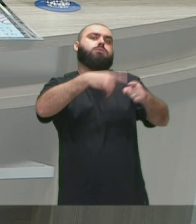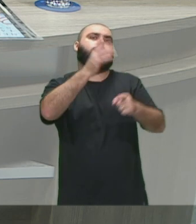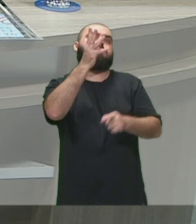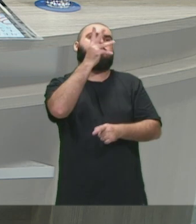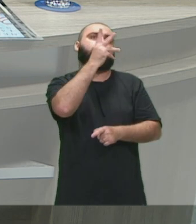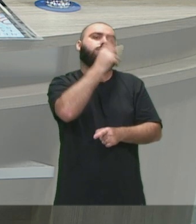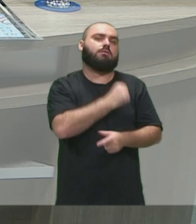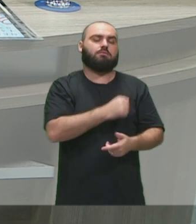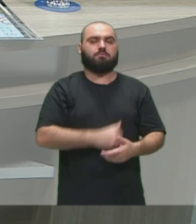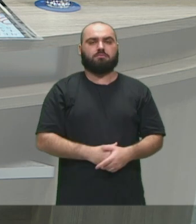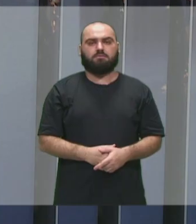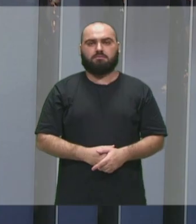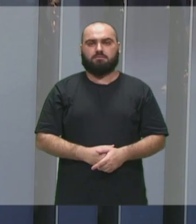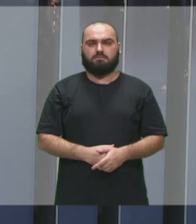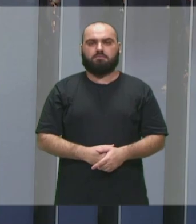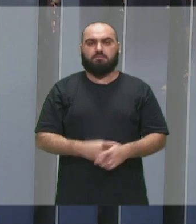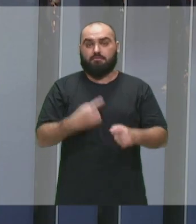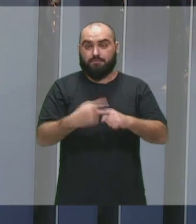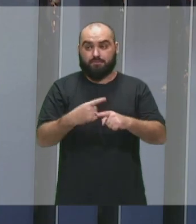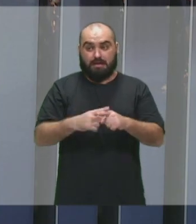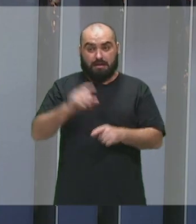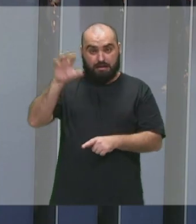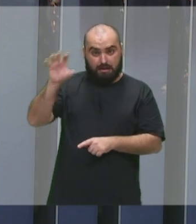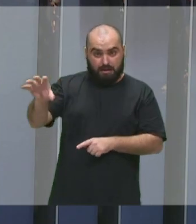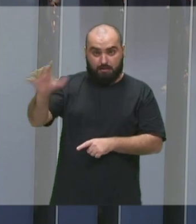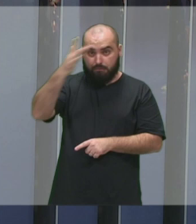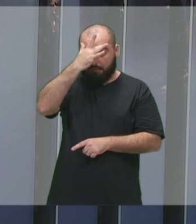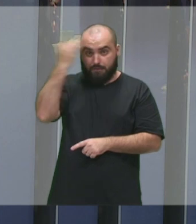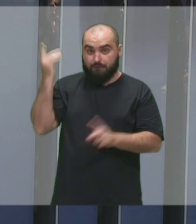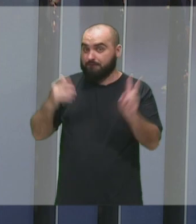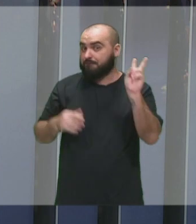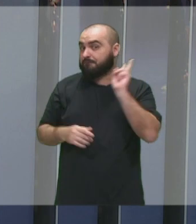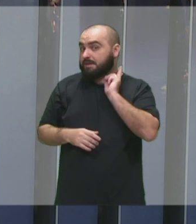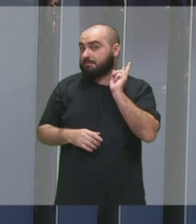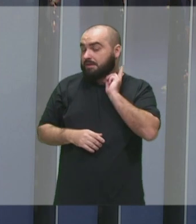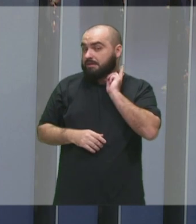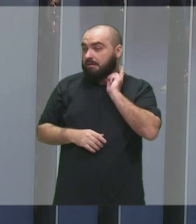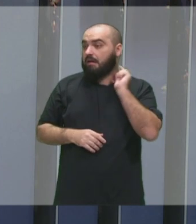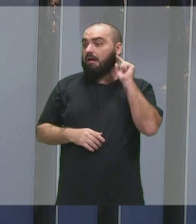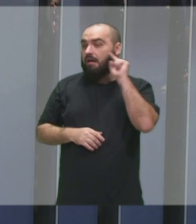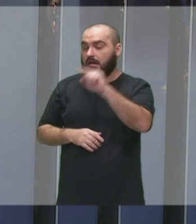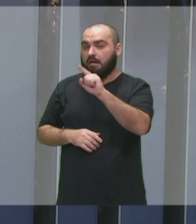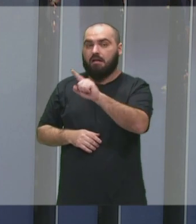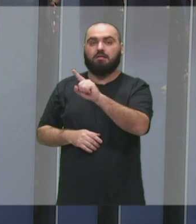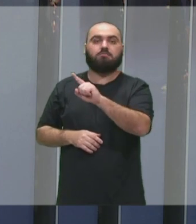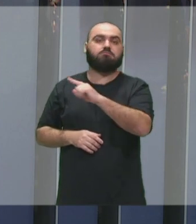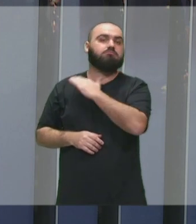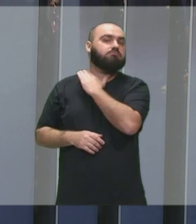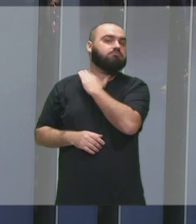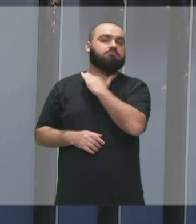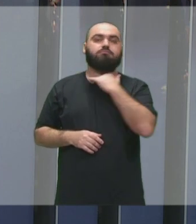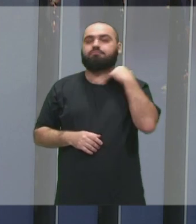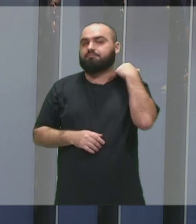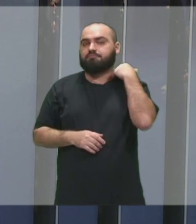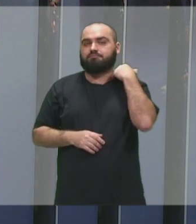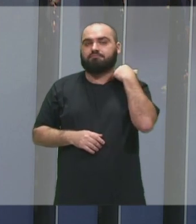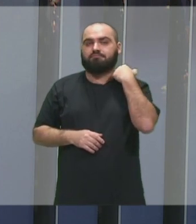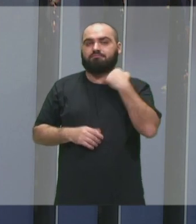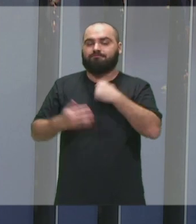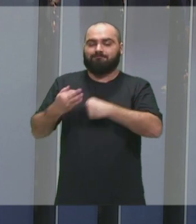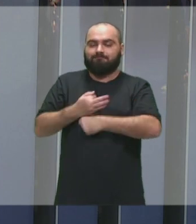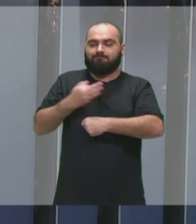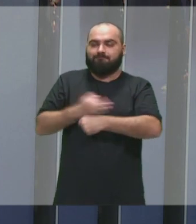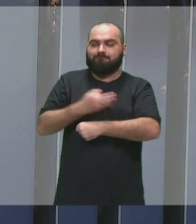tarde, porque inclusive essa pessoa que foi vítima, ela acabou, né, sucumbindo, não aguentando